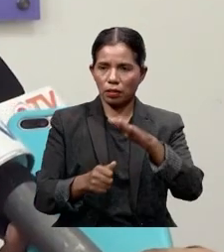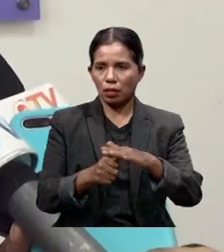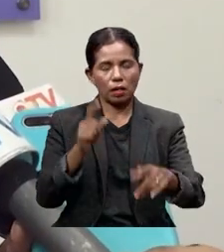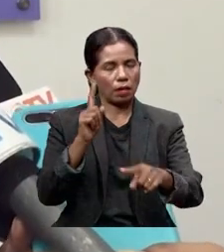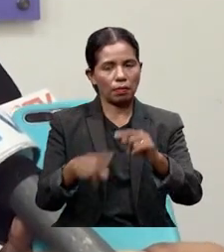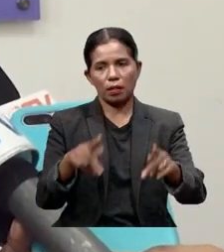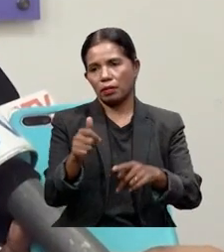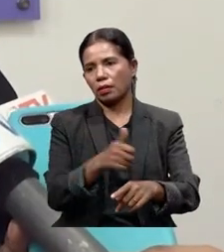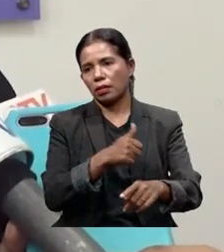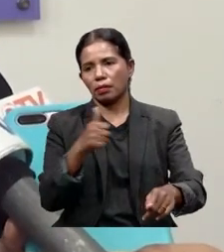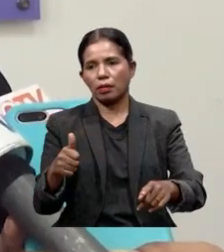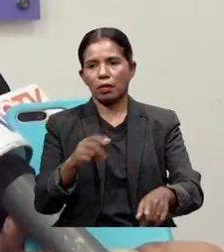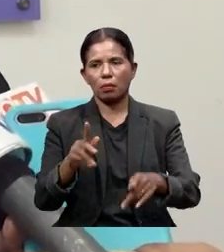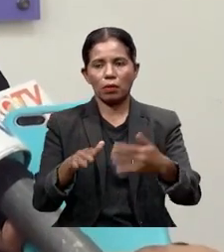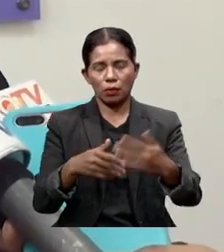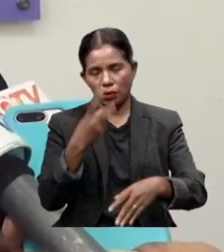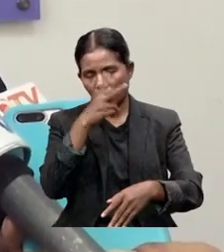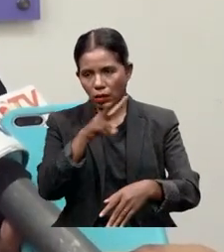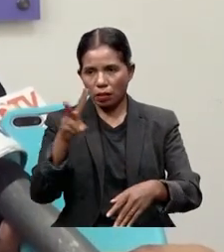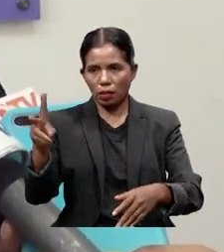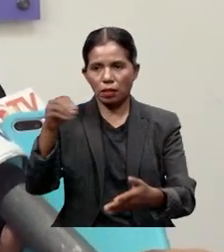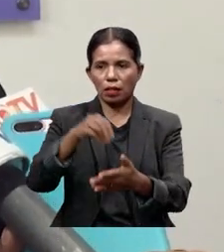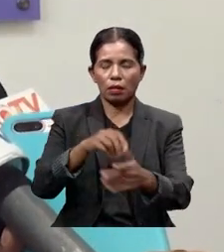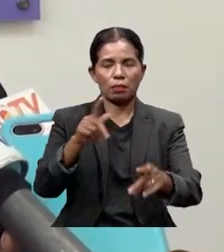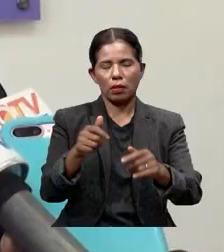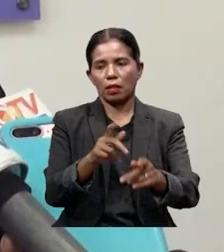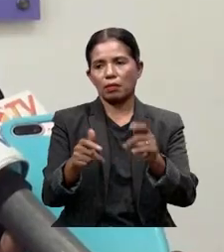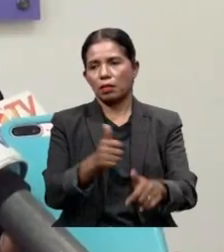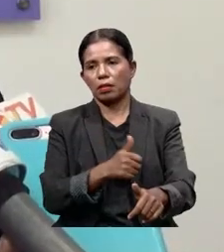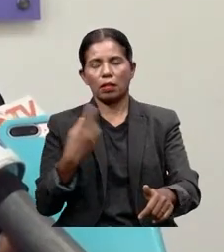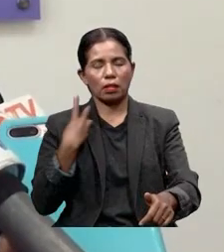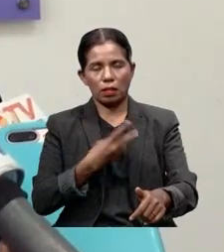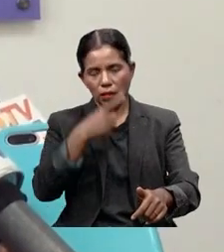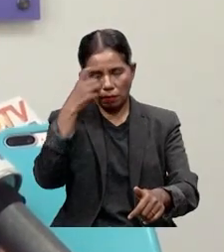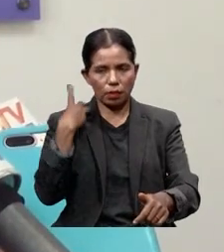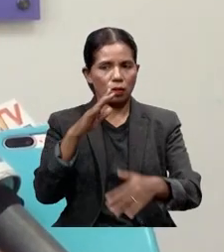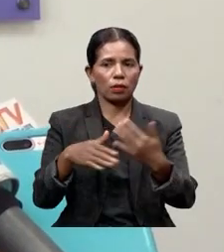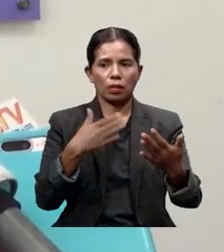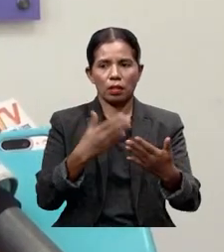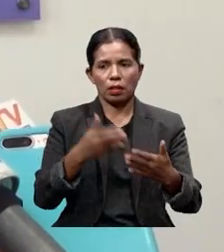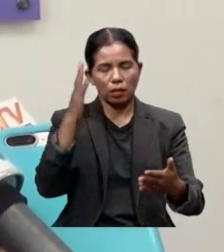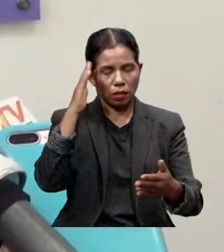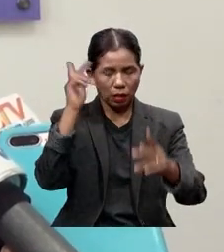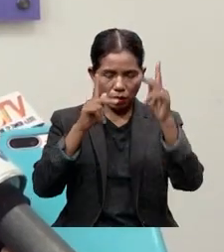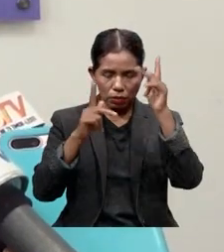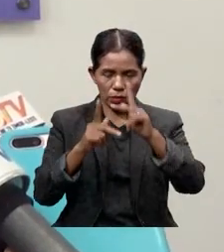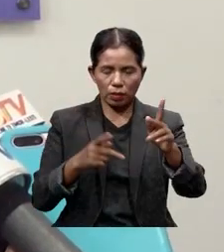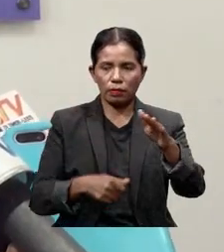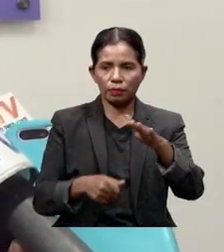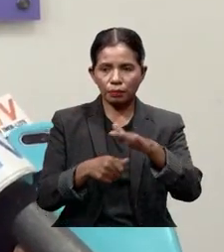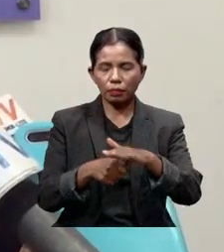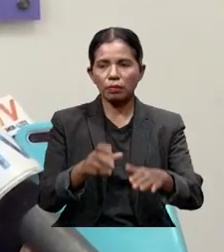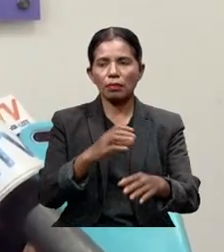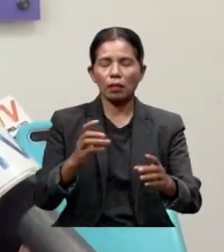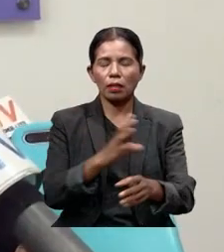uma sobrevivente mai é muito tudo haré e tá muito paciente selo também tudo tá tendo catacado né sensitivo teves e pasuar